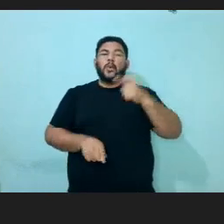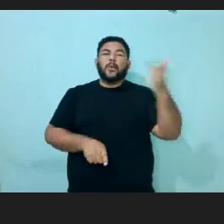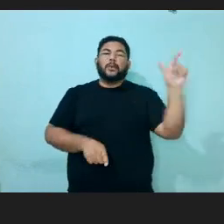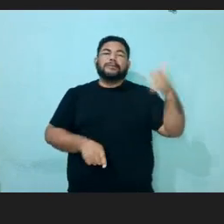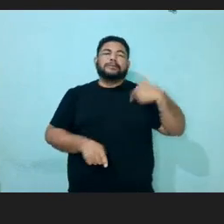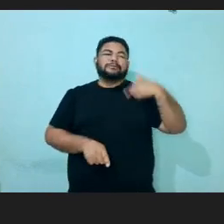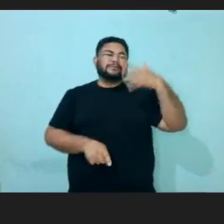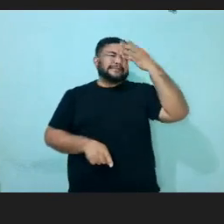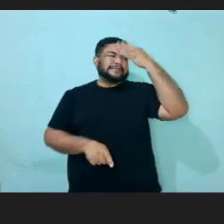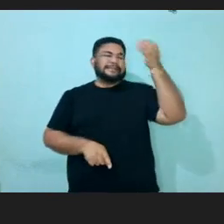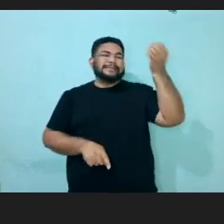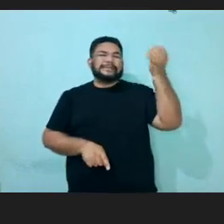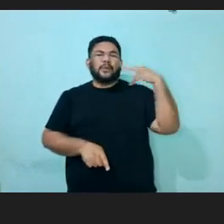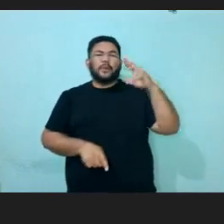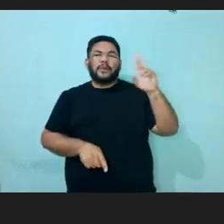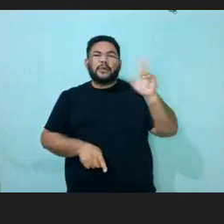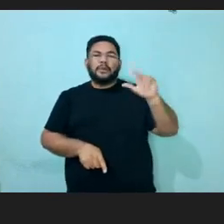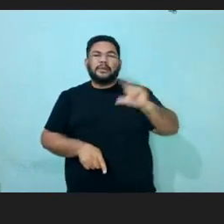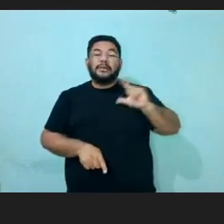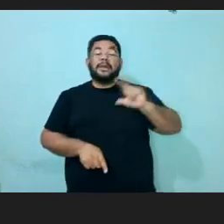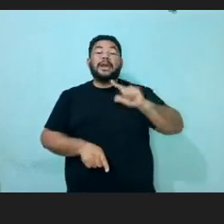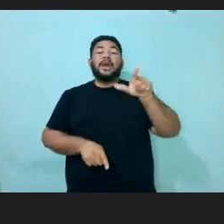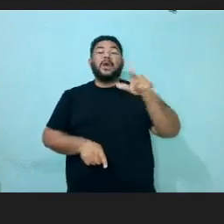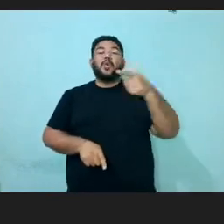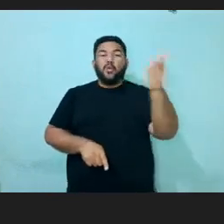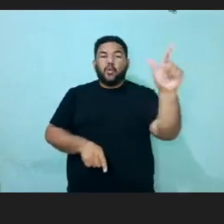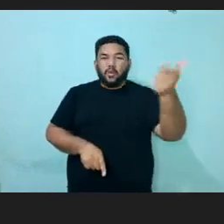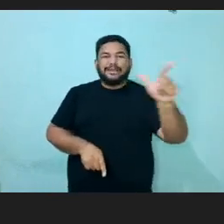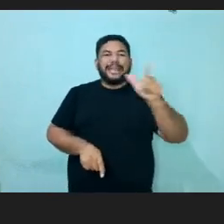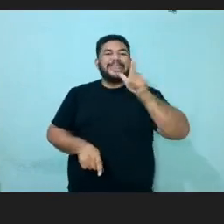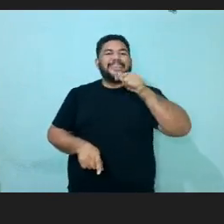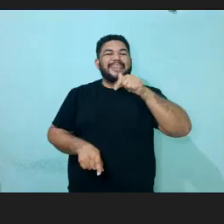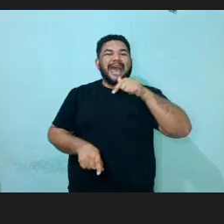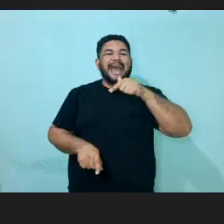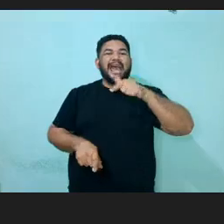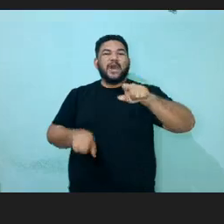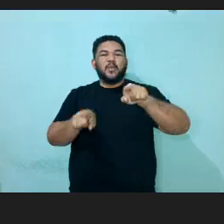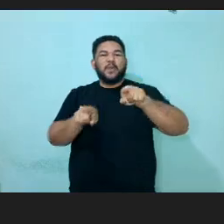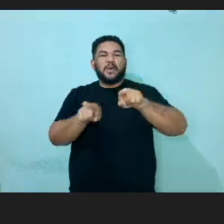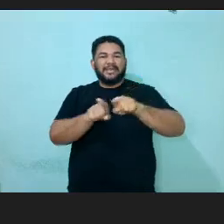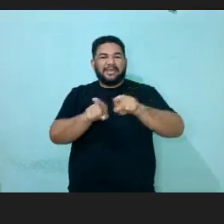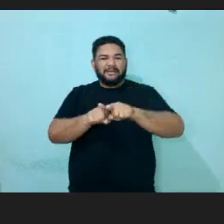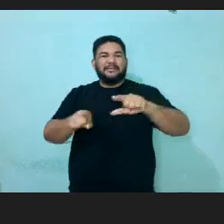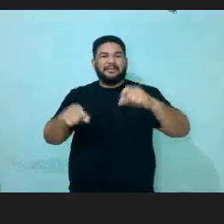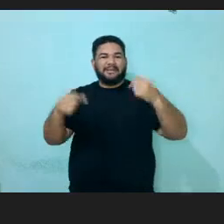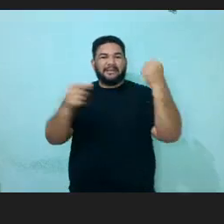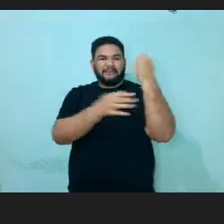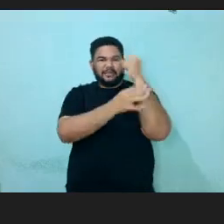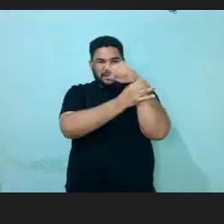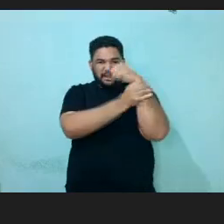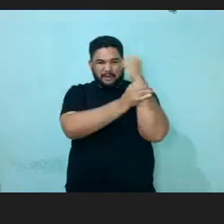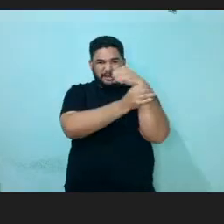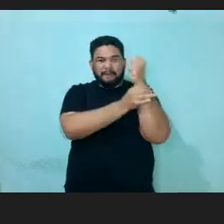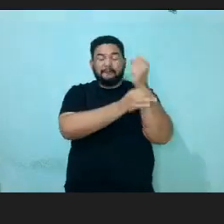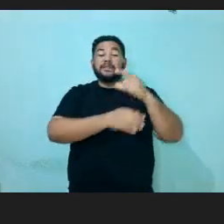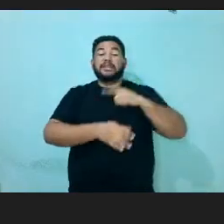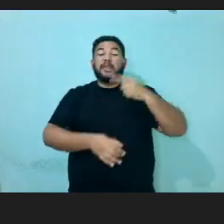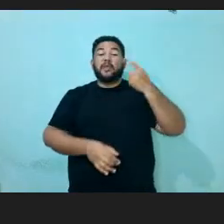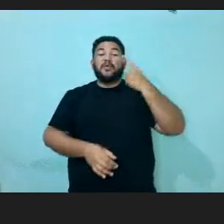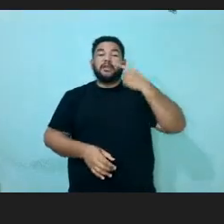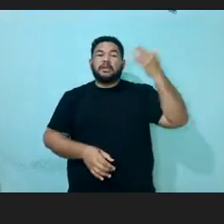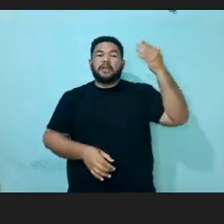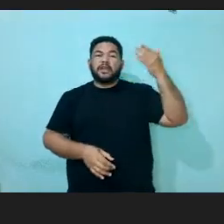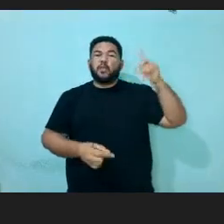a hidroterapia, que é na água. Então, tudo isso com o objetivo o quê? De prevenir